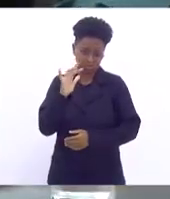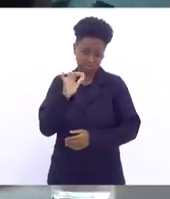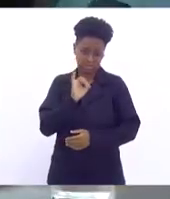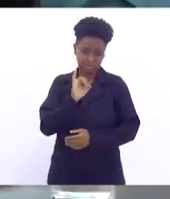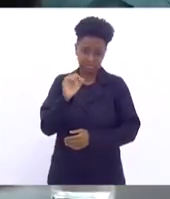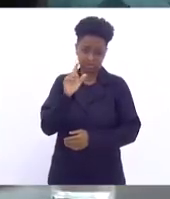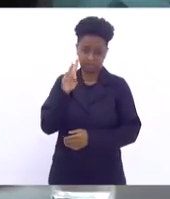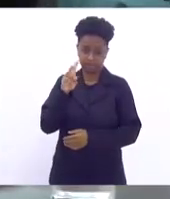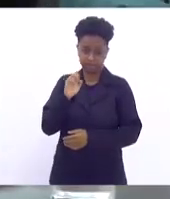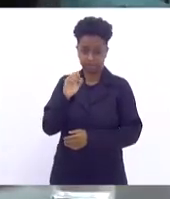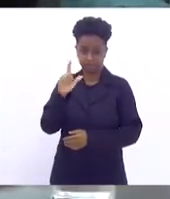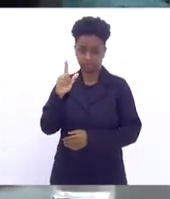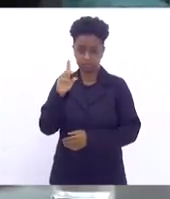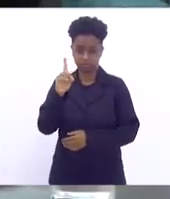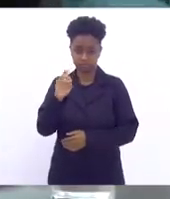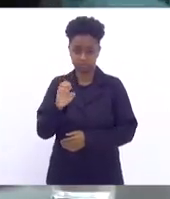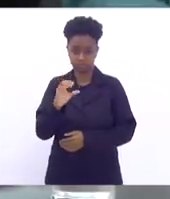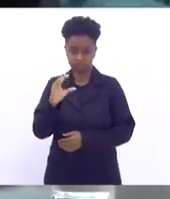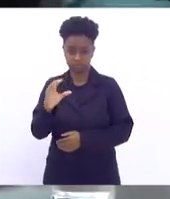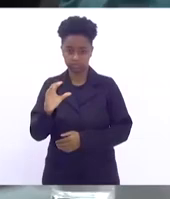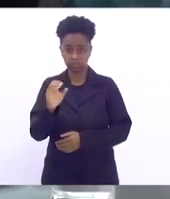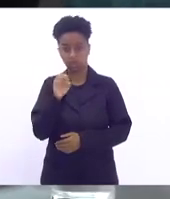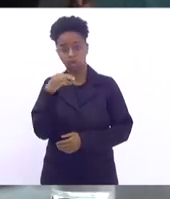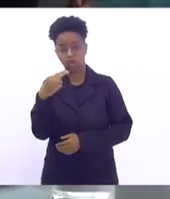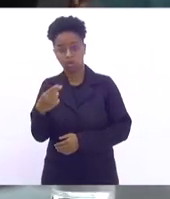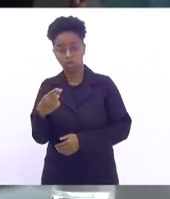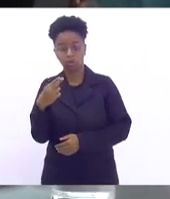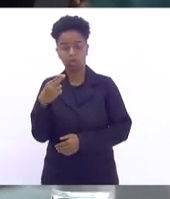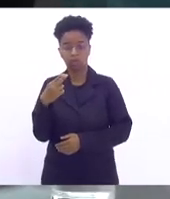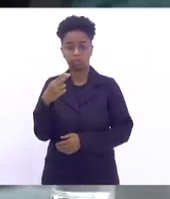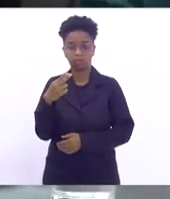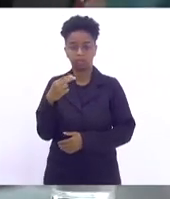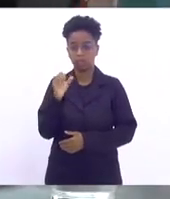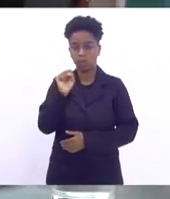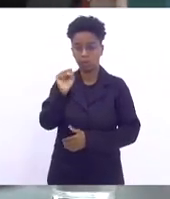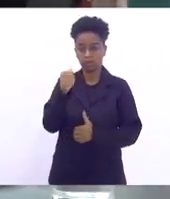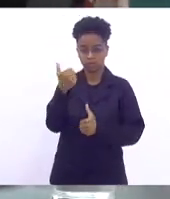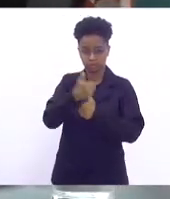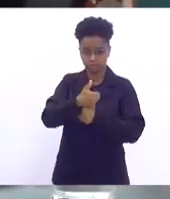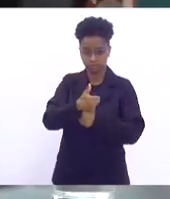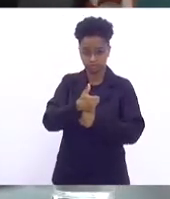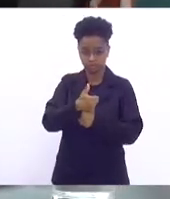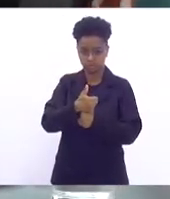valdeck se ele tá no oito do substitutivo